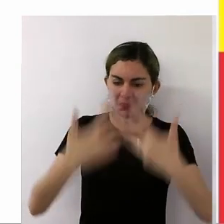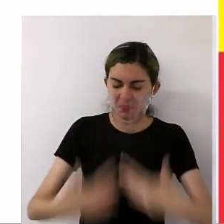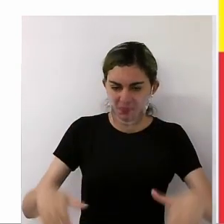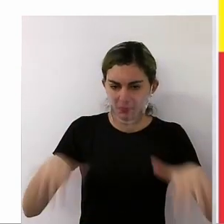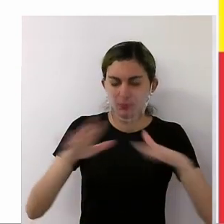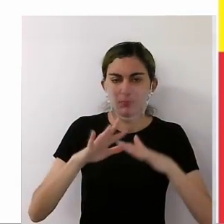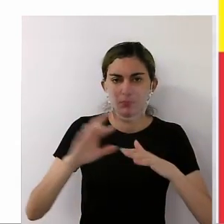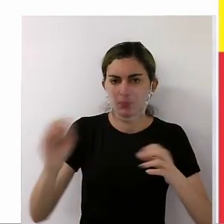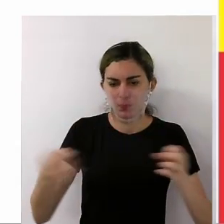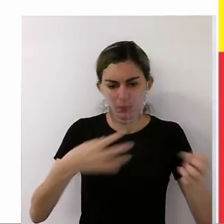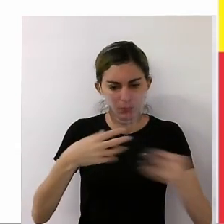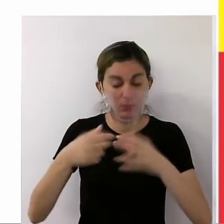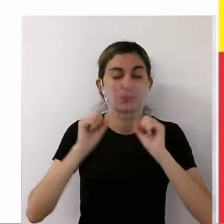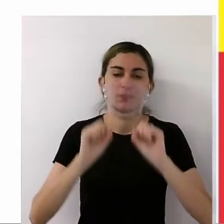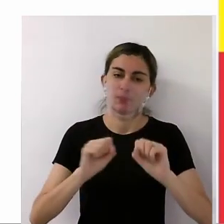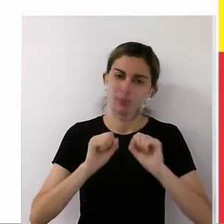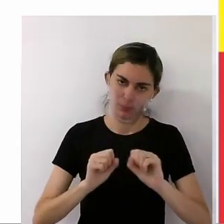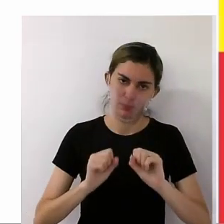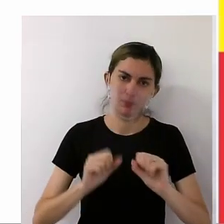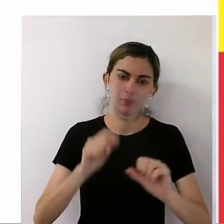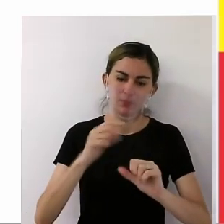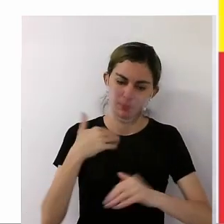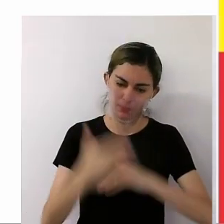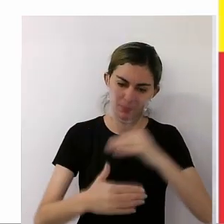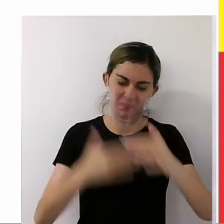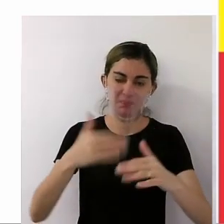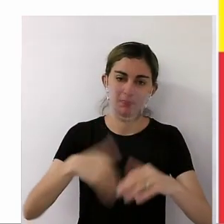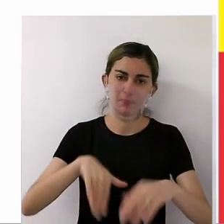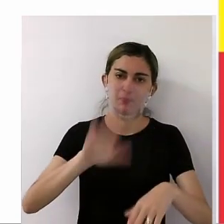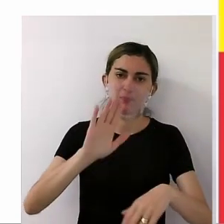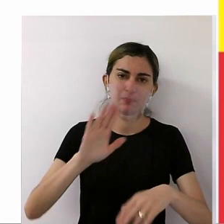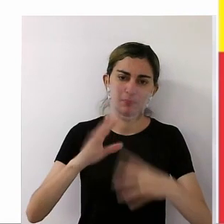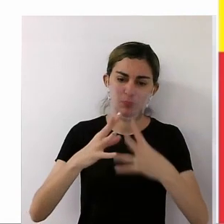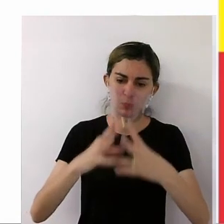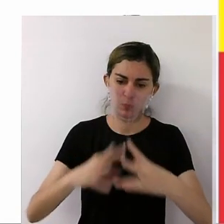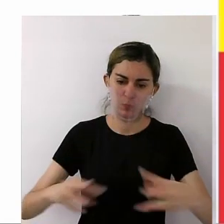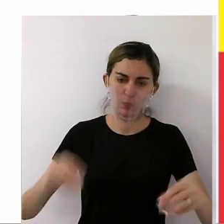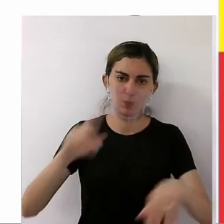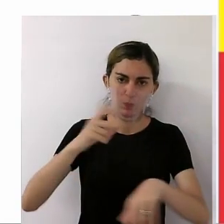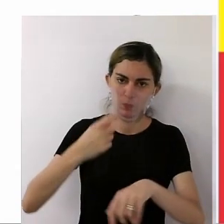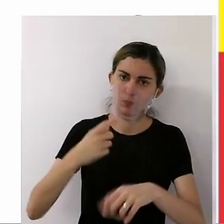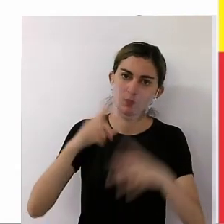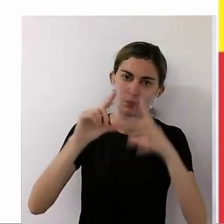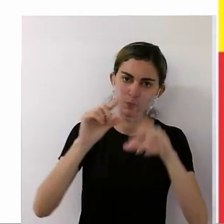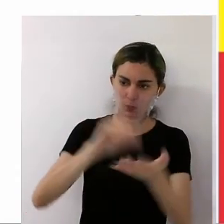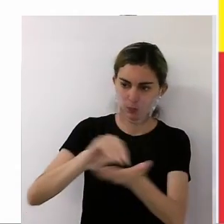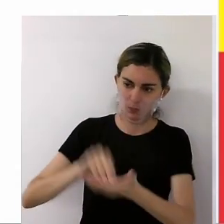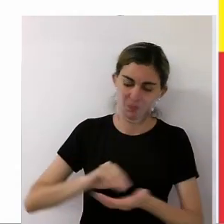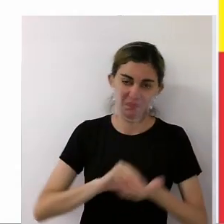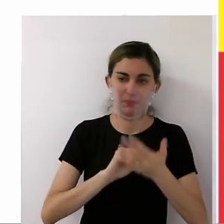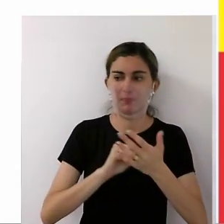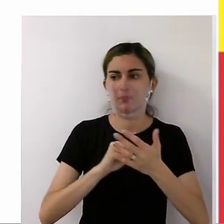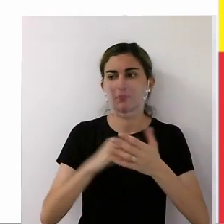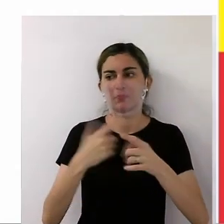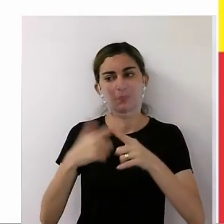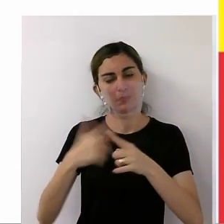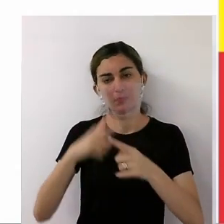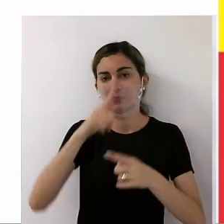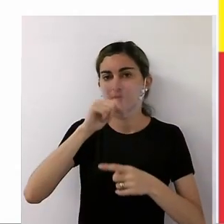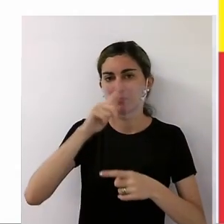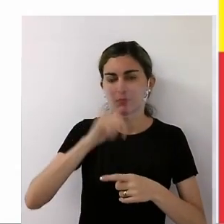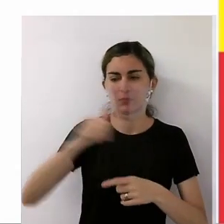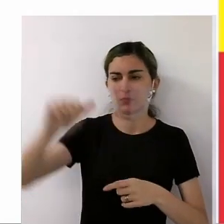natural renovável, ela pode tornar-se cada vez mais escassa. Haja vista que apenas a